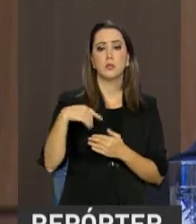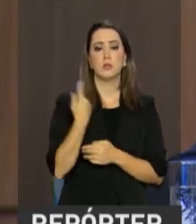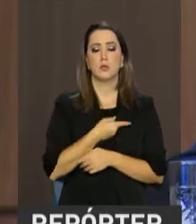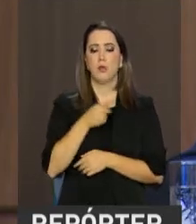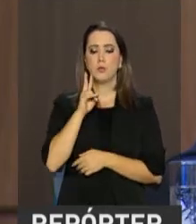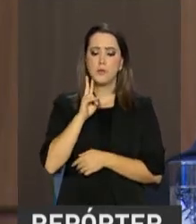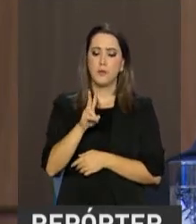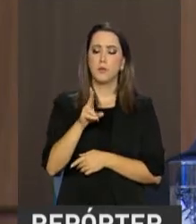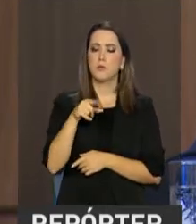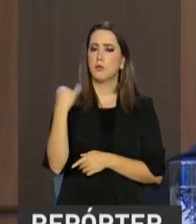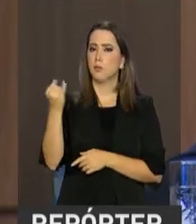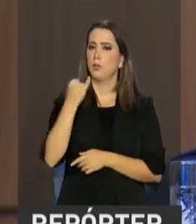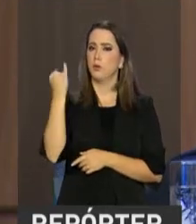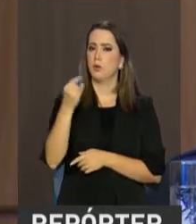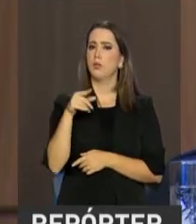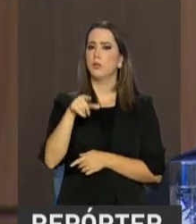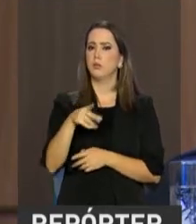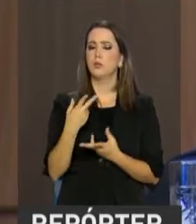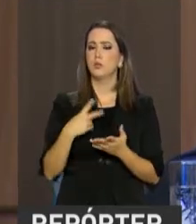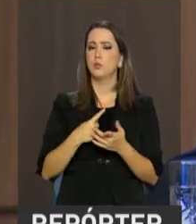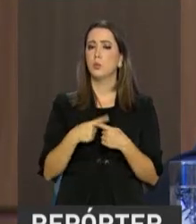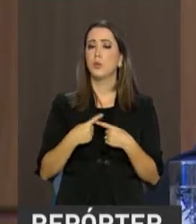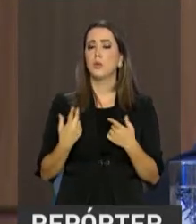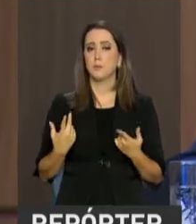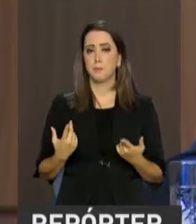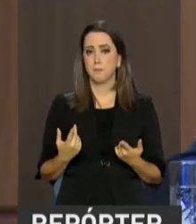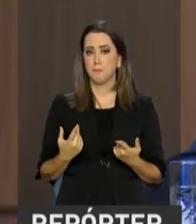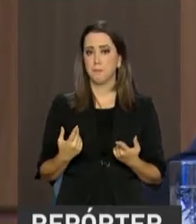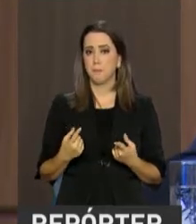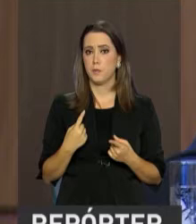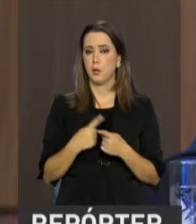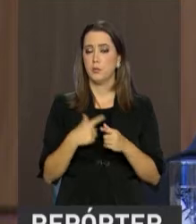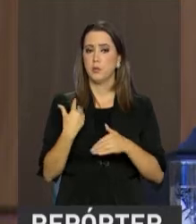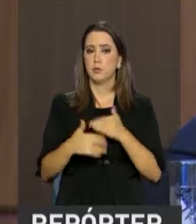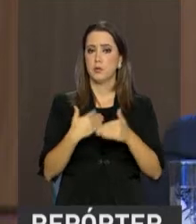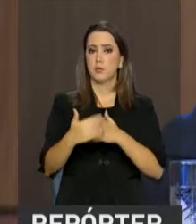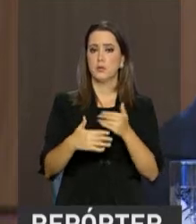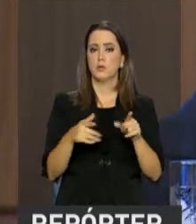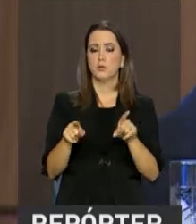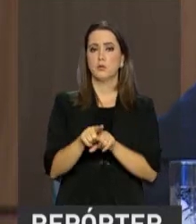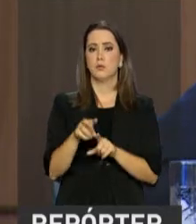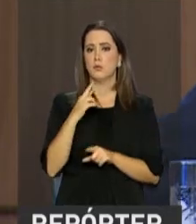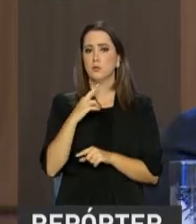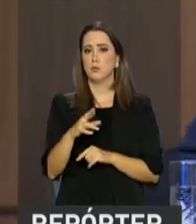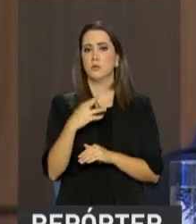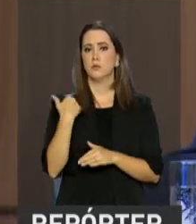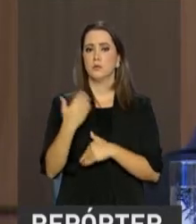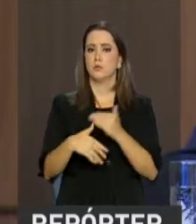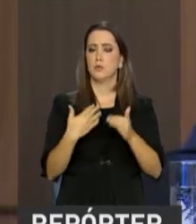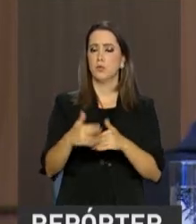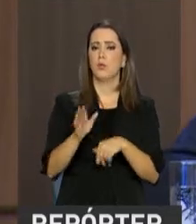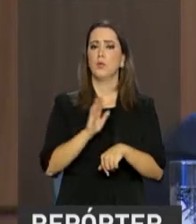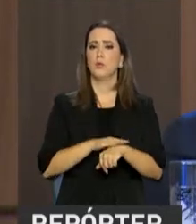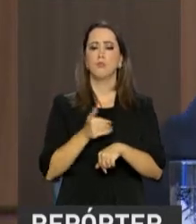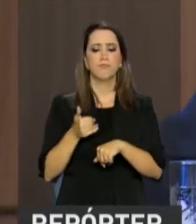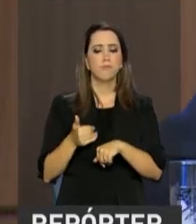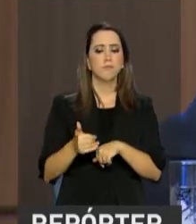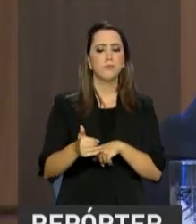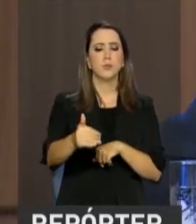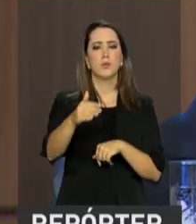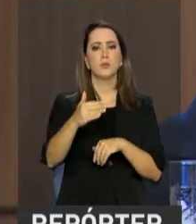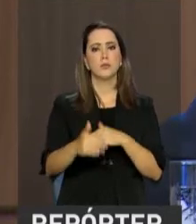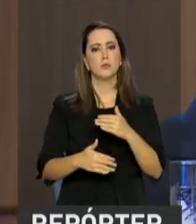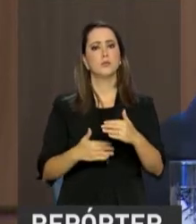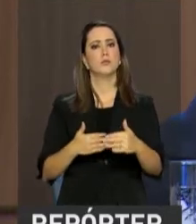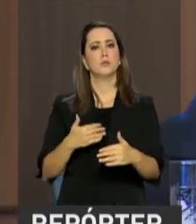estruturais. Que sentido estruturais? São avanços que vão gerar seus resultados ao longo do tempo, de uma forma